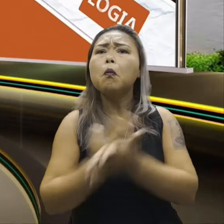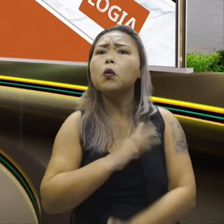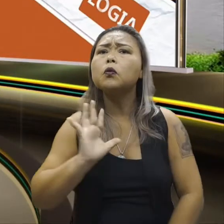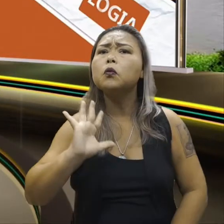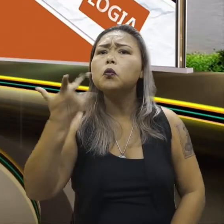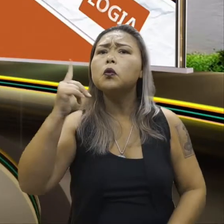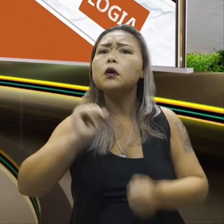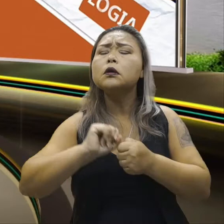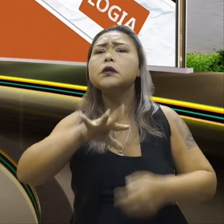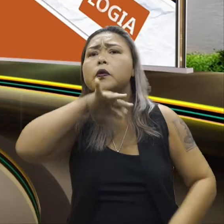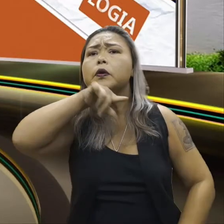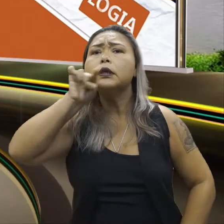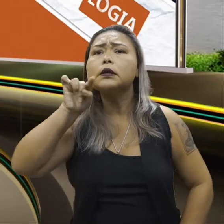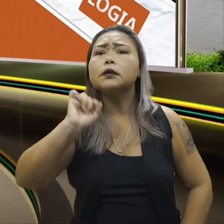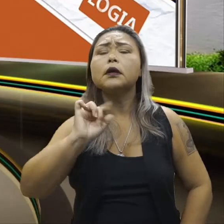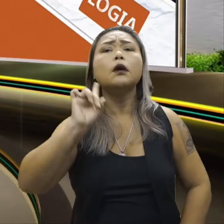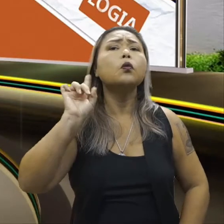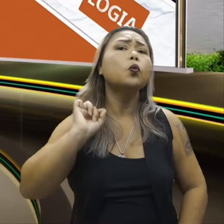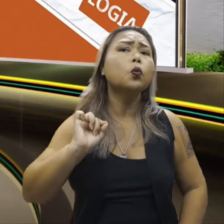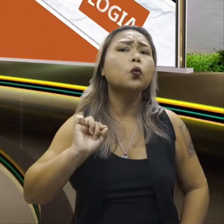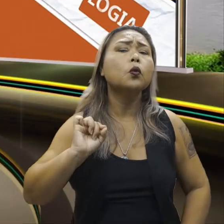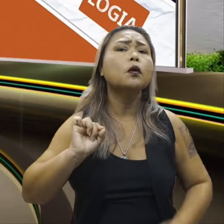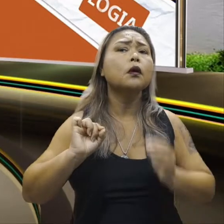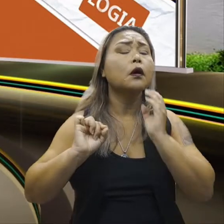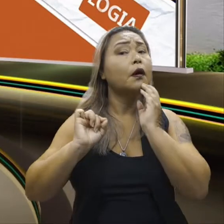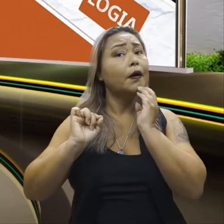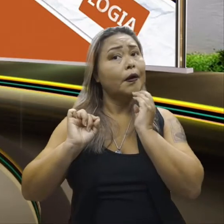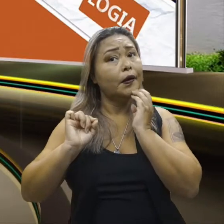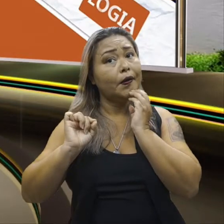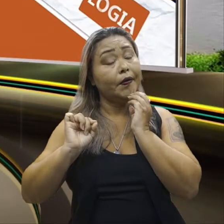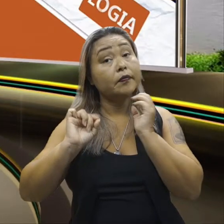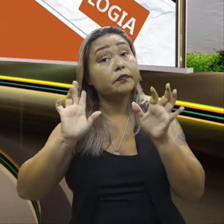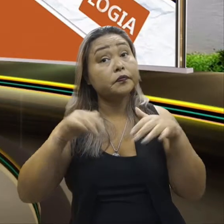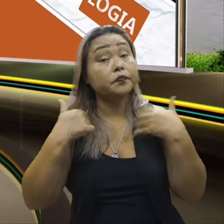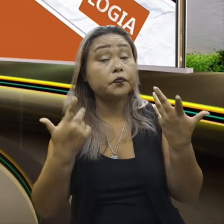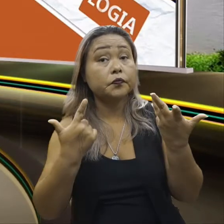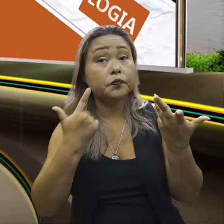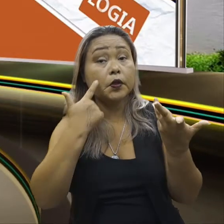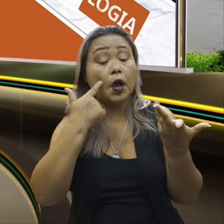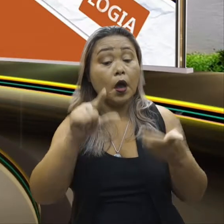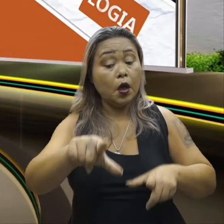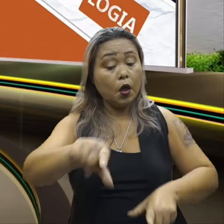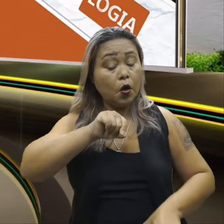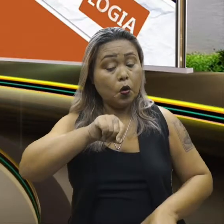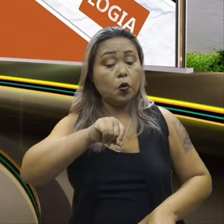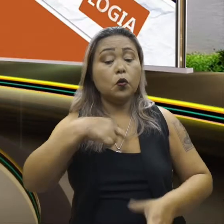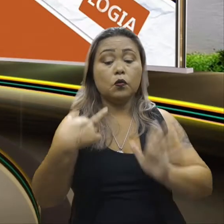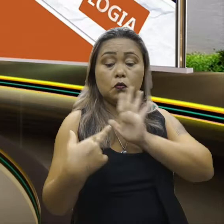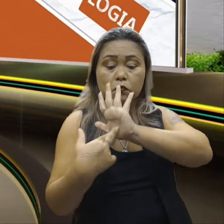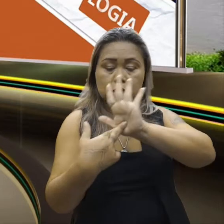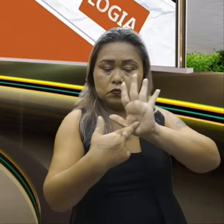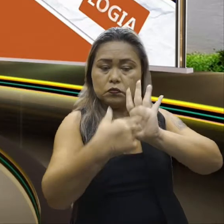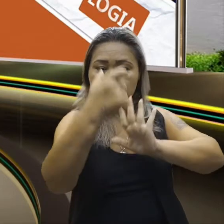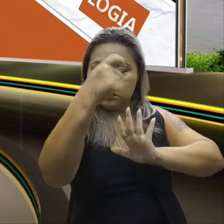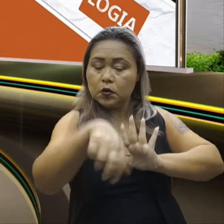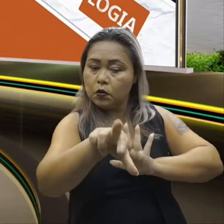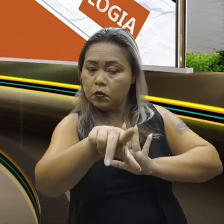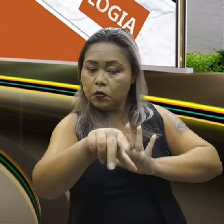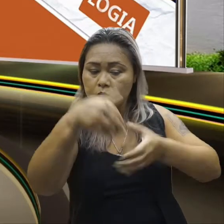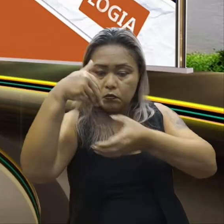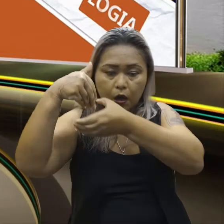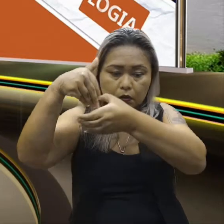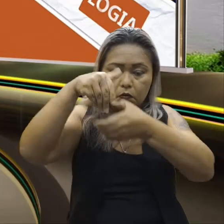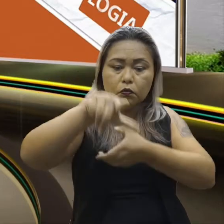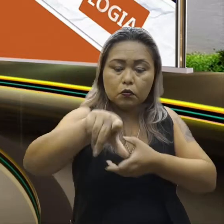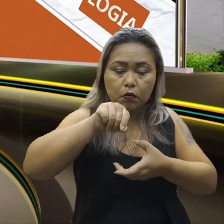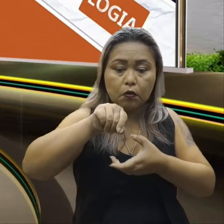nesse caso? Pode acontecer que eu eleja um representante, uma representante que vai